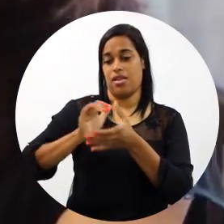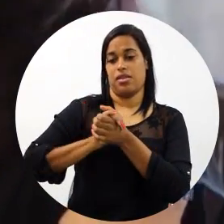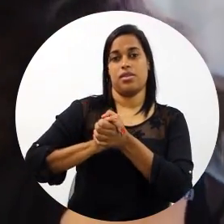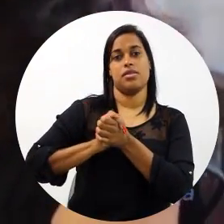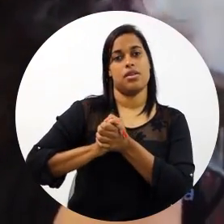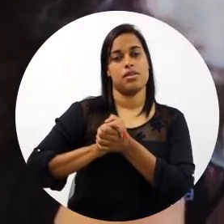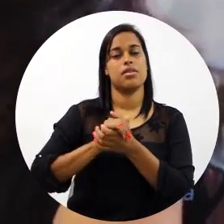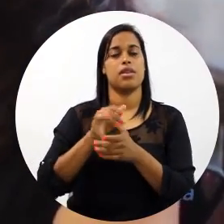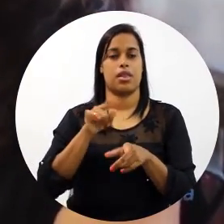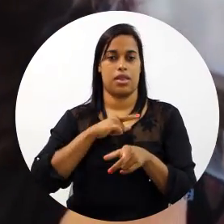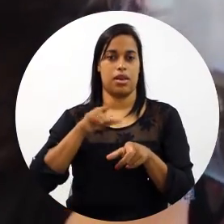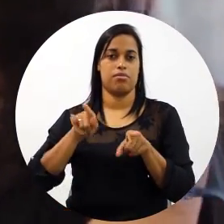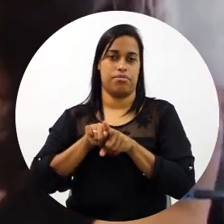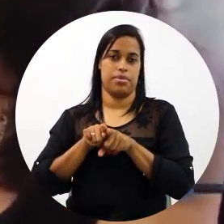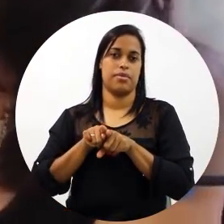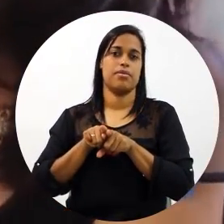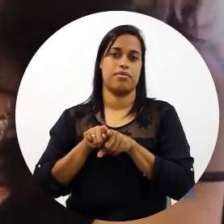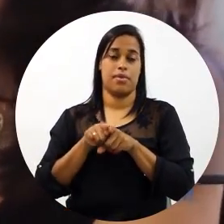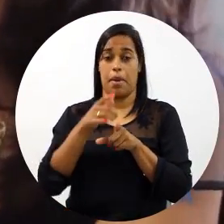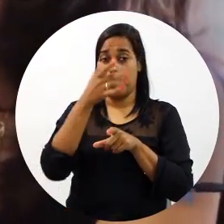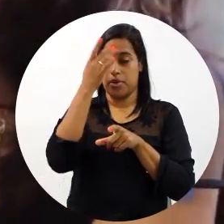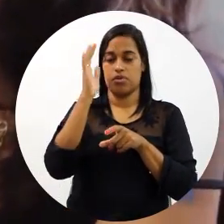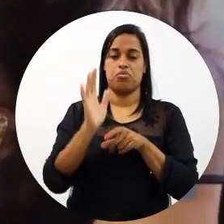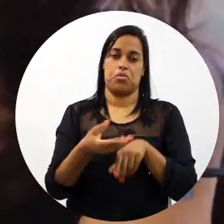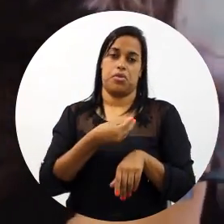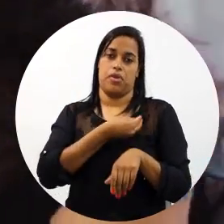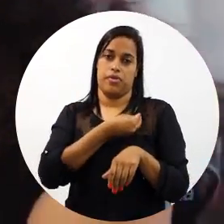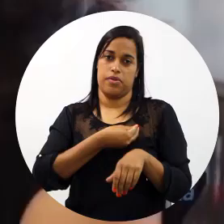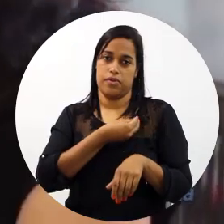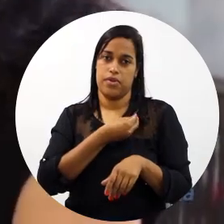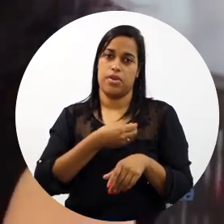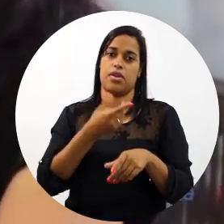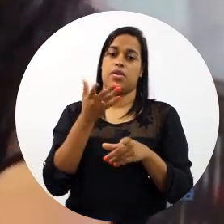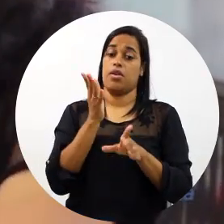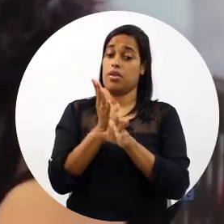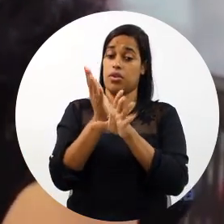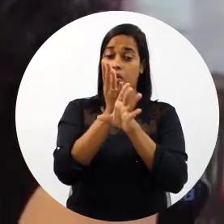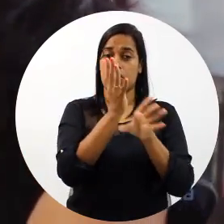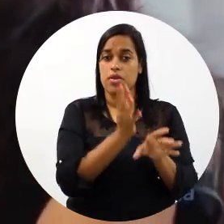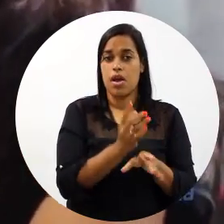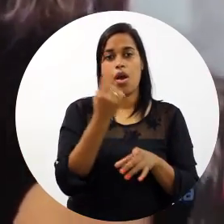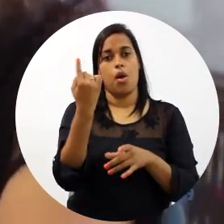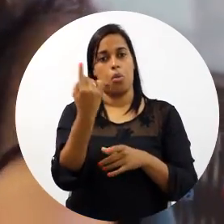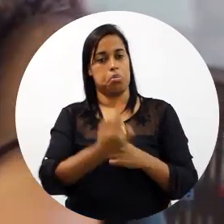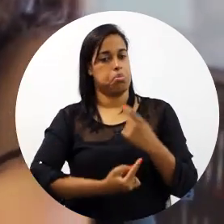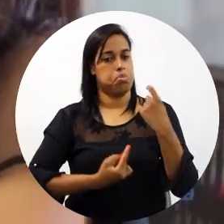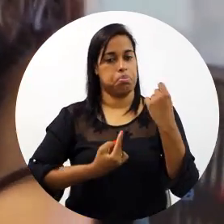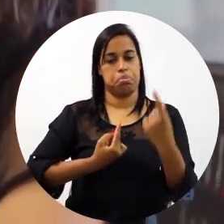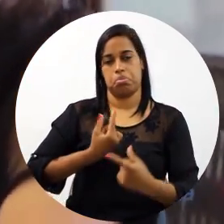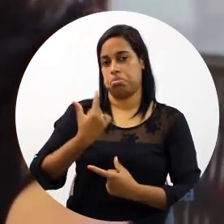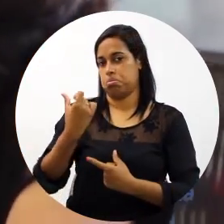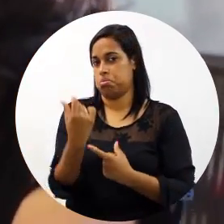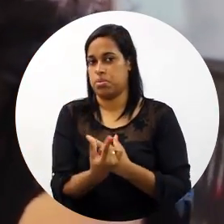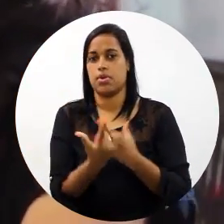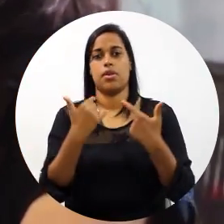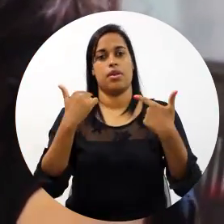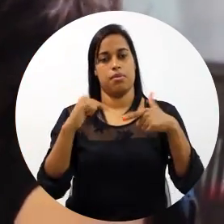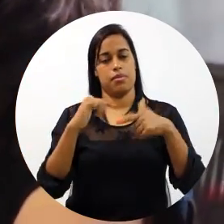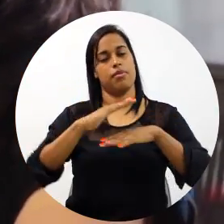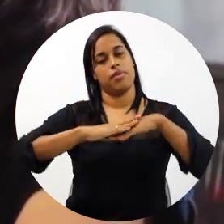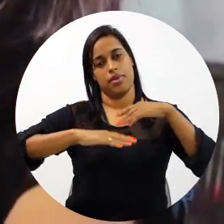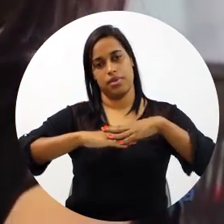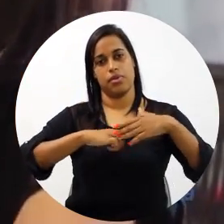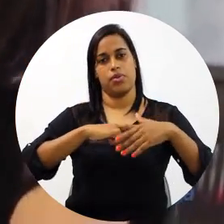trazer parceiros. Então, pessoas que já viveram a situação, identificar um ou outro colaborador, um ou outro trabalhador que tenha